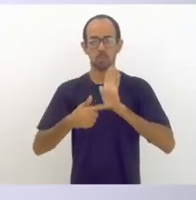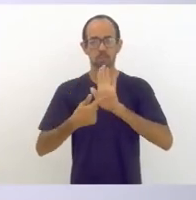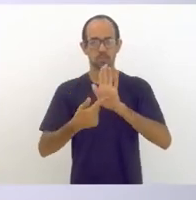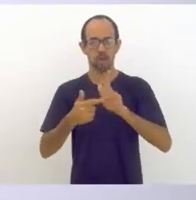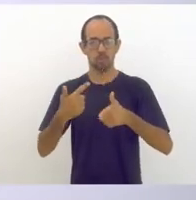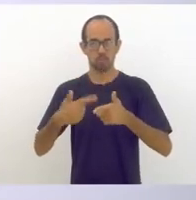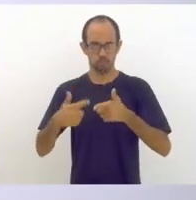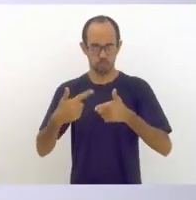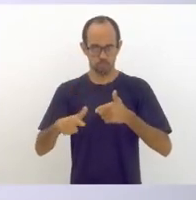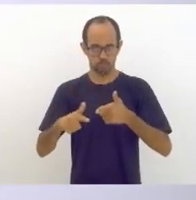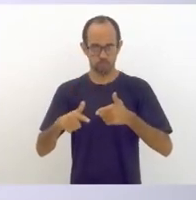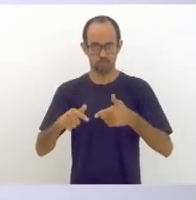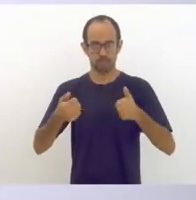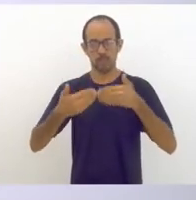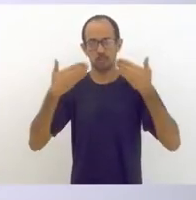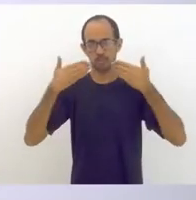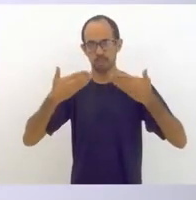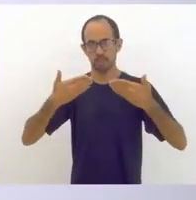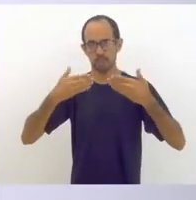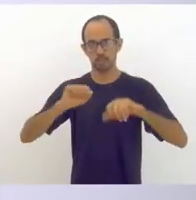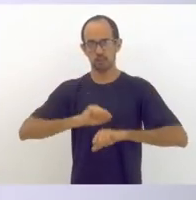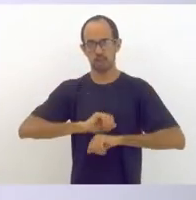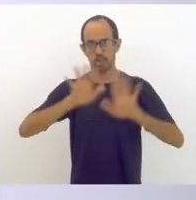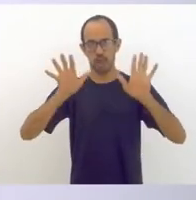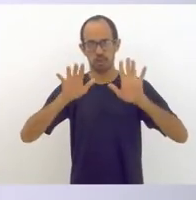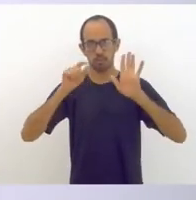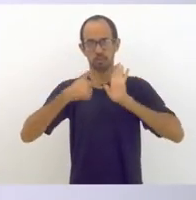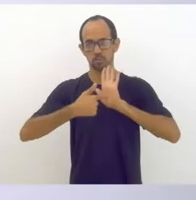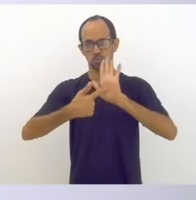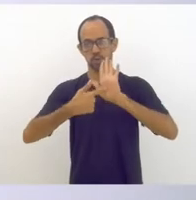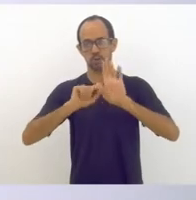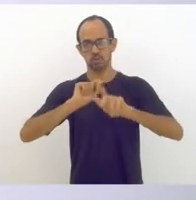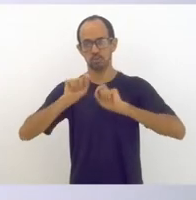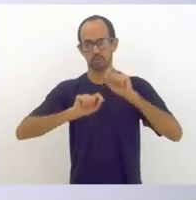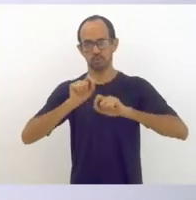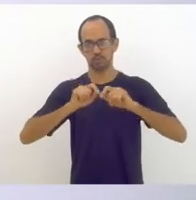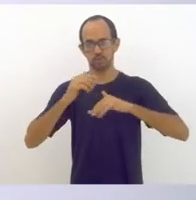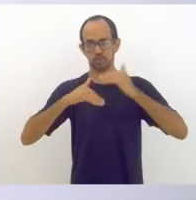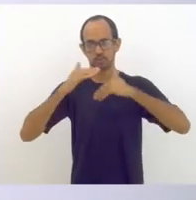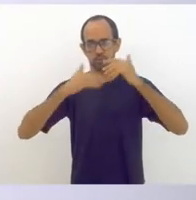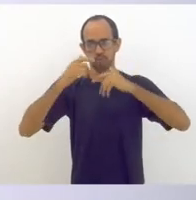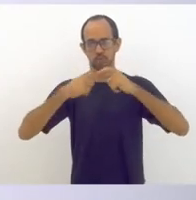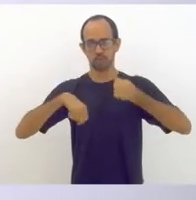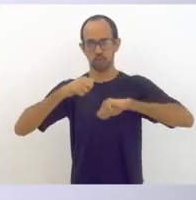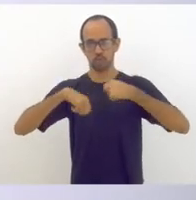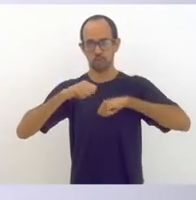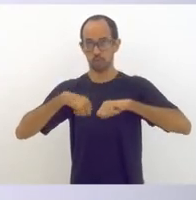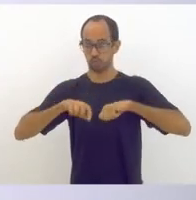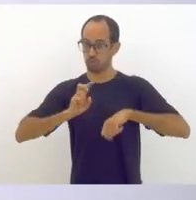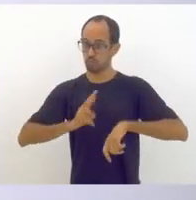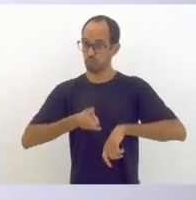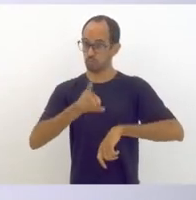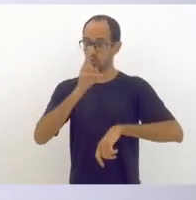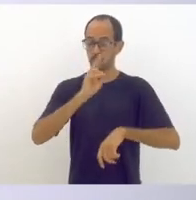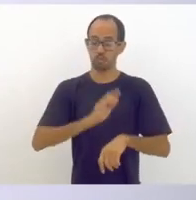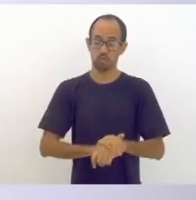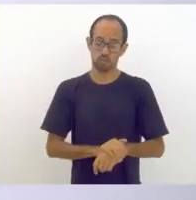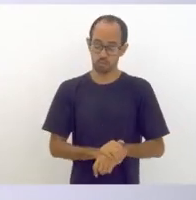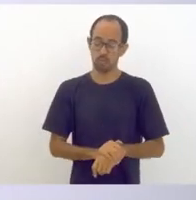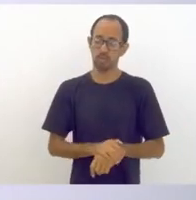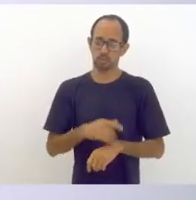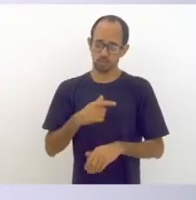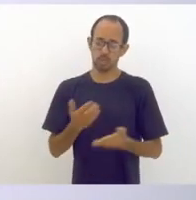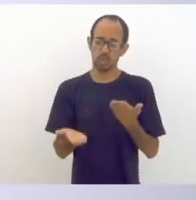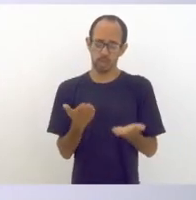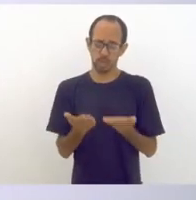que a apresentação foi muito clara no que diz respeito de que, olha, o desenvolvimento econômico na região permaneceu se harmonizando com o